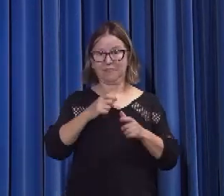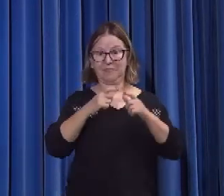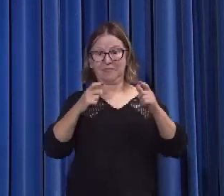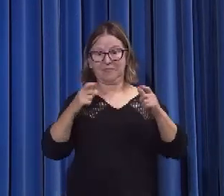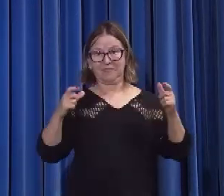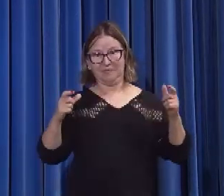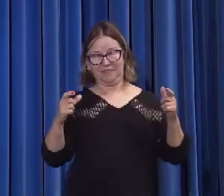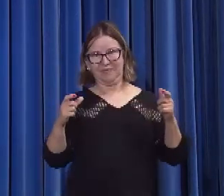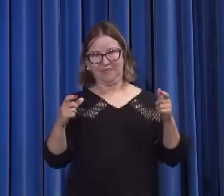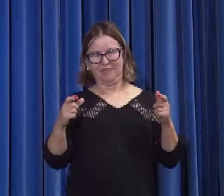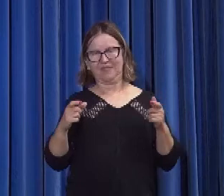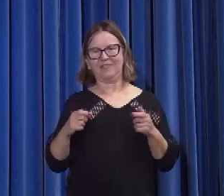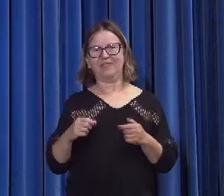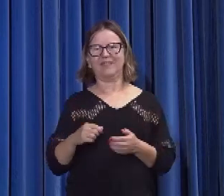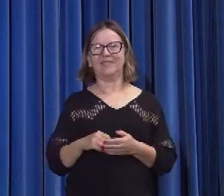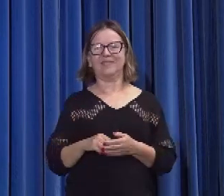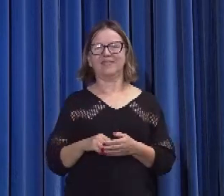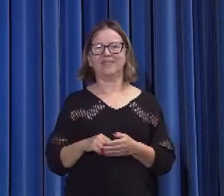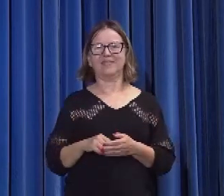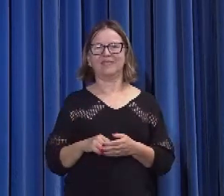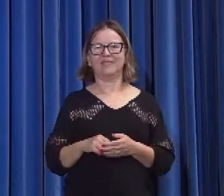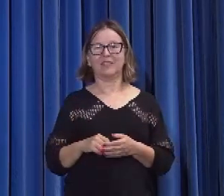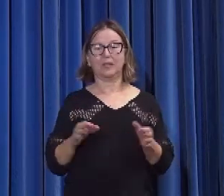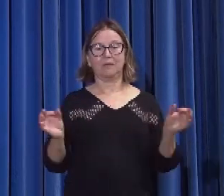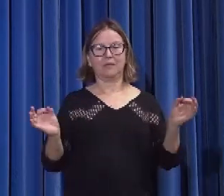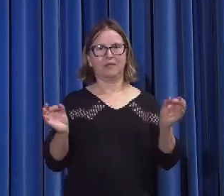íntegras, sem qualquer falta em nossa vida.